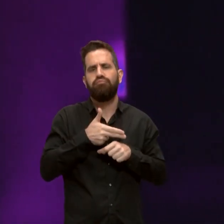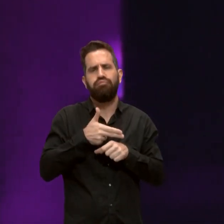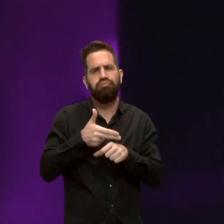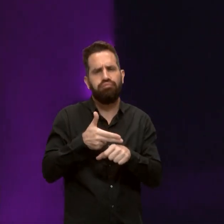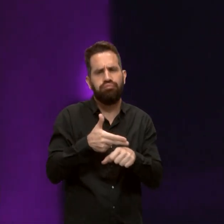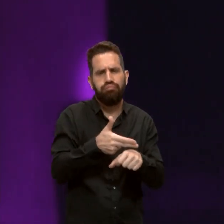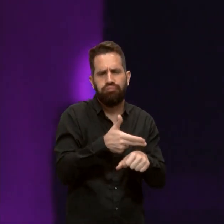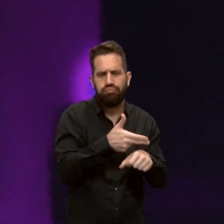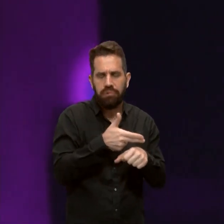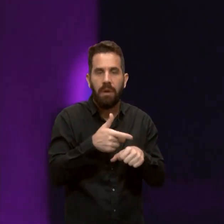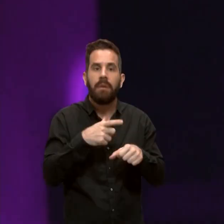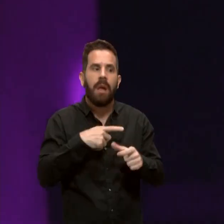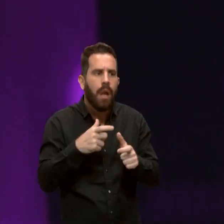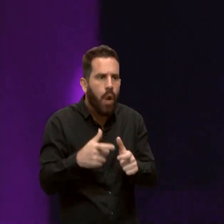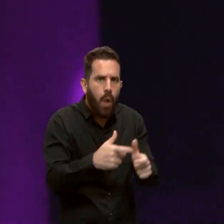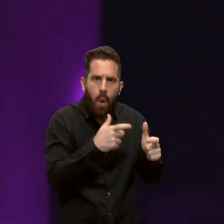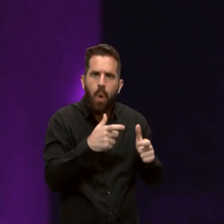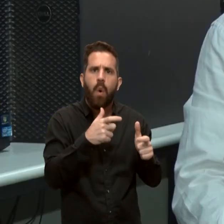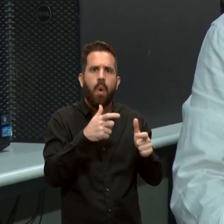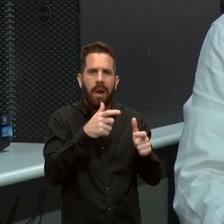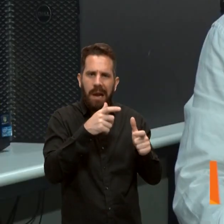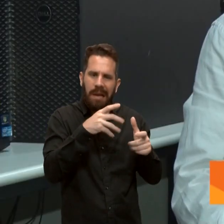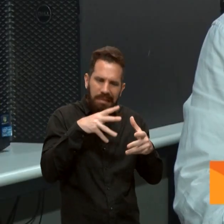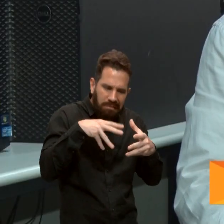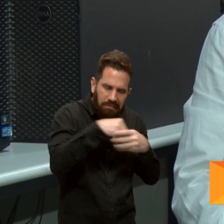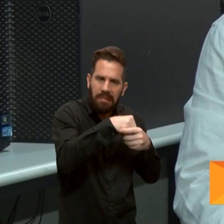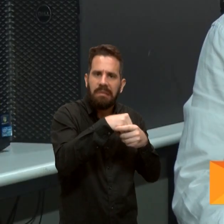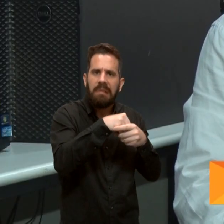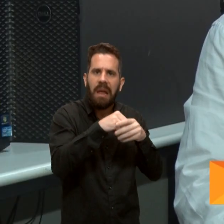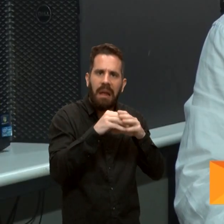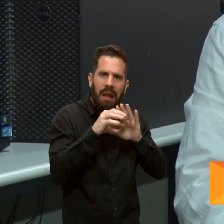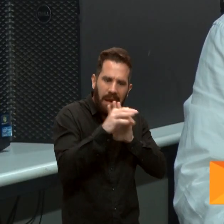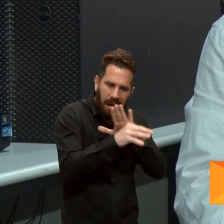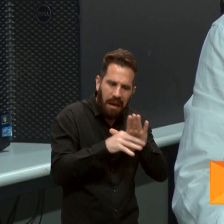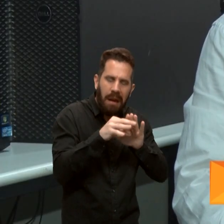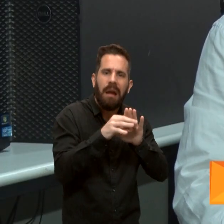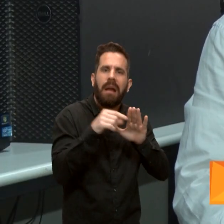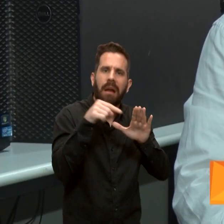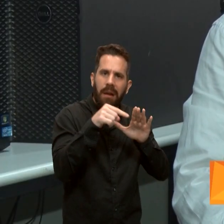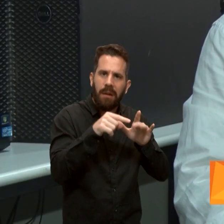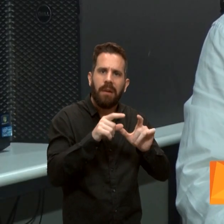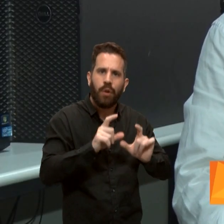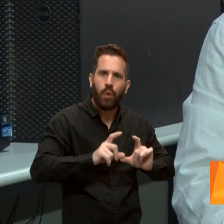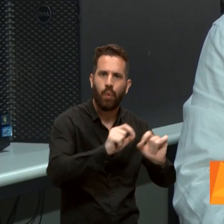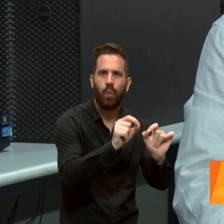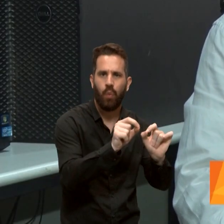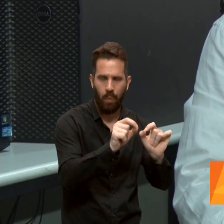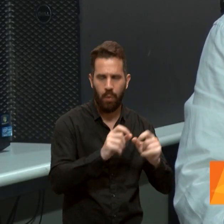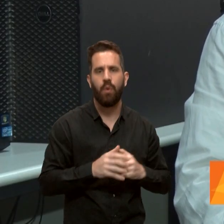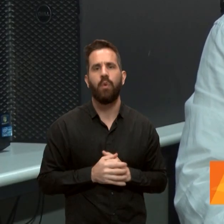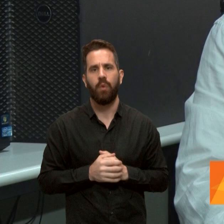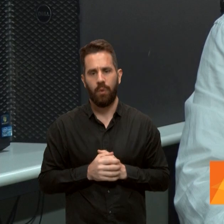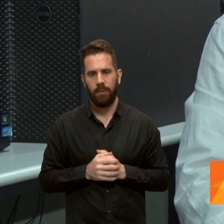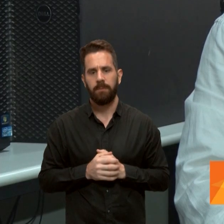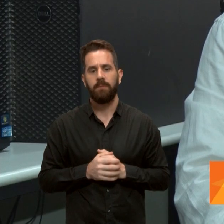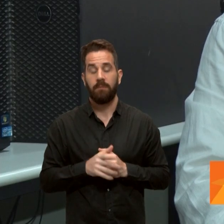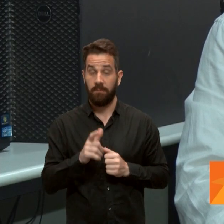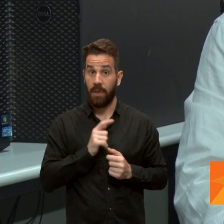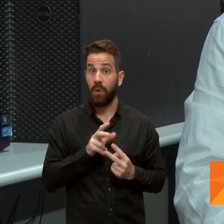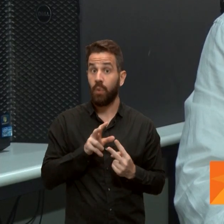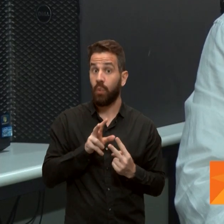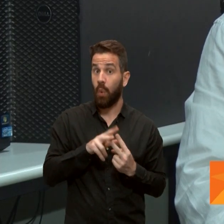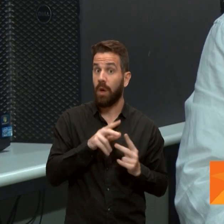locais bem específicos do tumor. Essas nanoterapias térmicas, elas podem ser feitas de duas maneiras com nanopartículas.